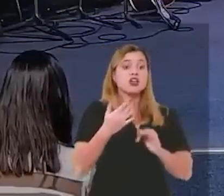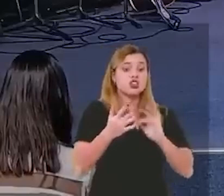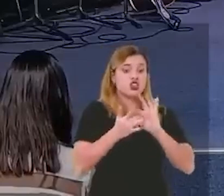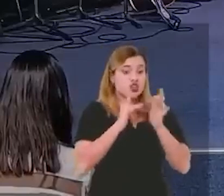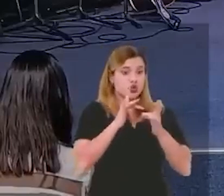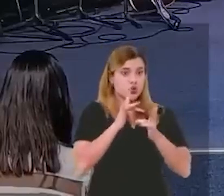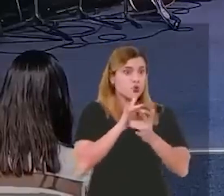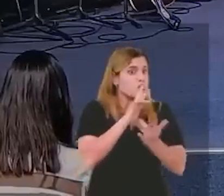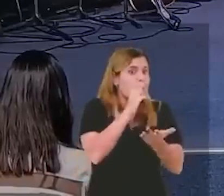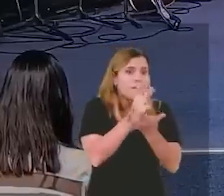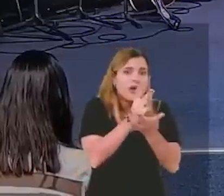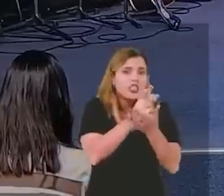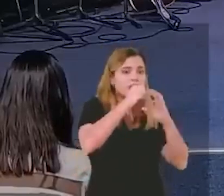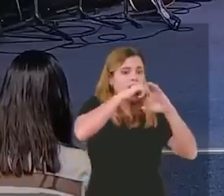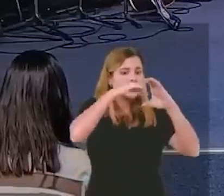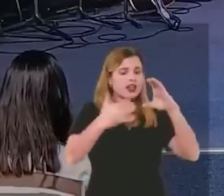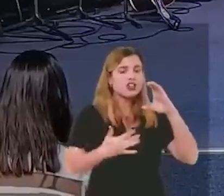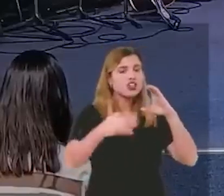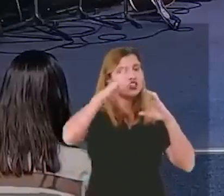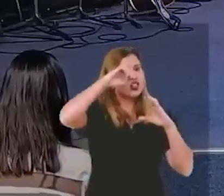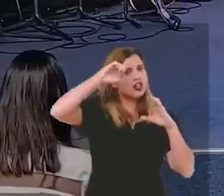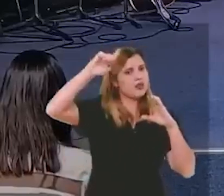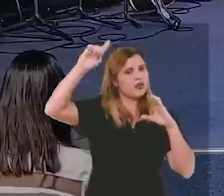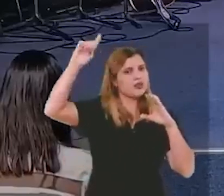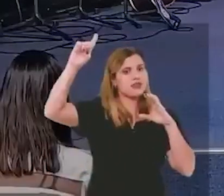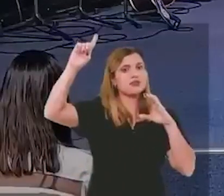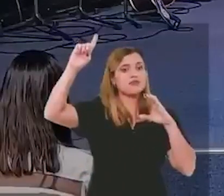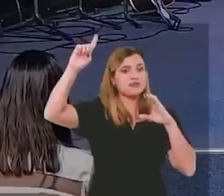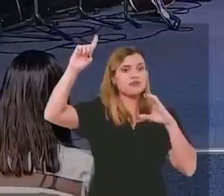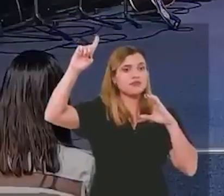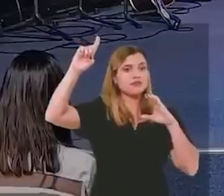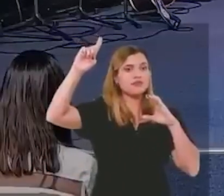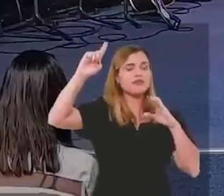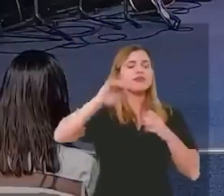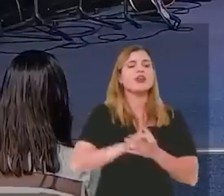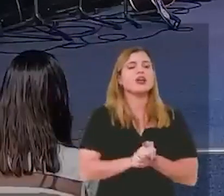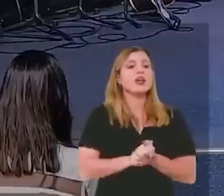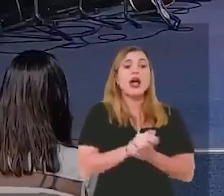o restante do Evangelho, ele segue a mesma toada,